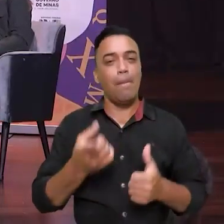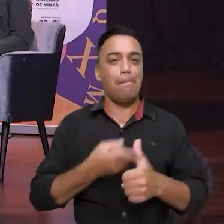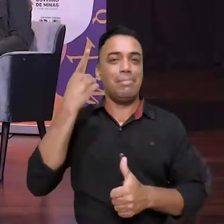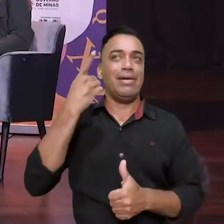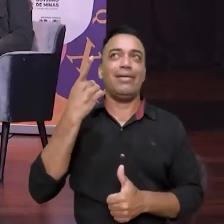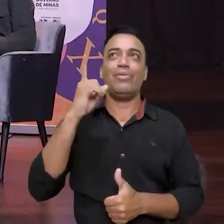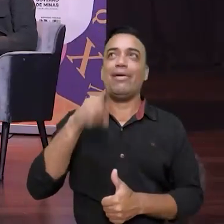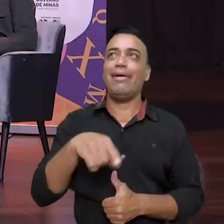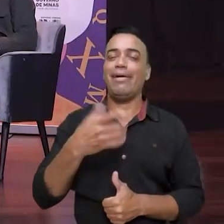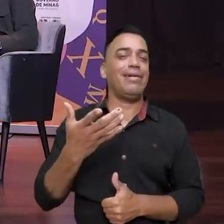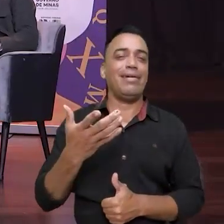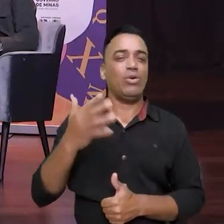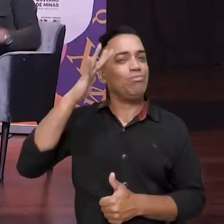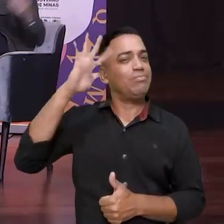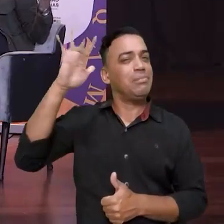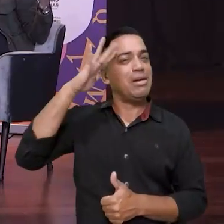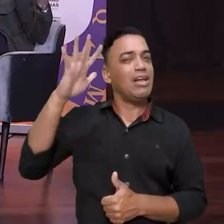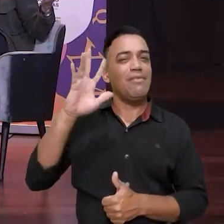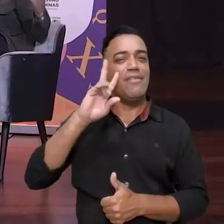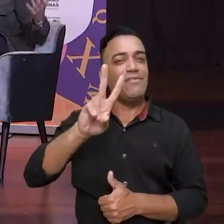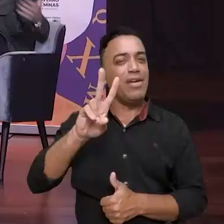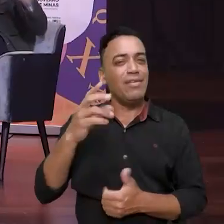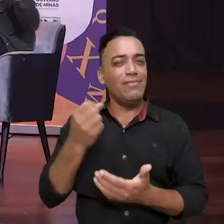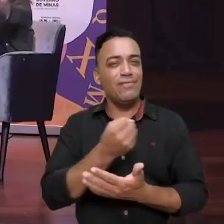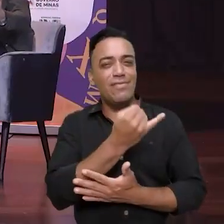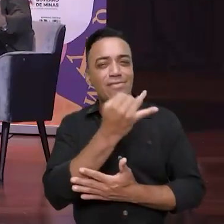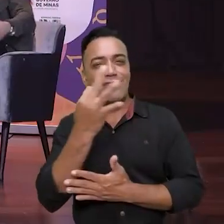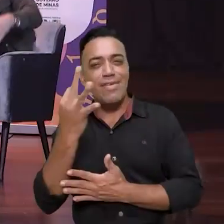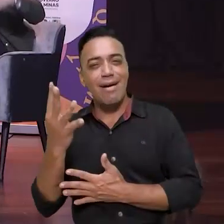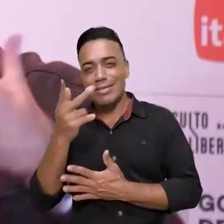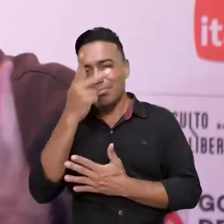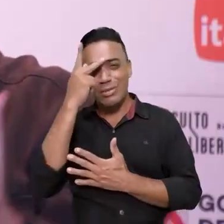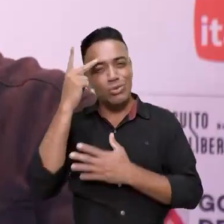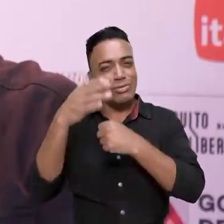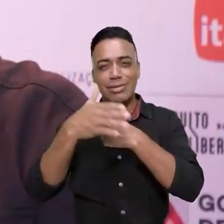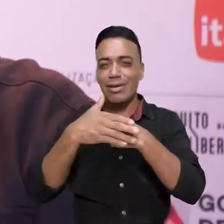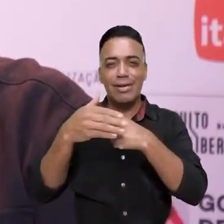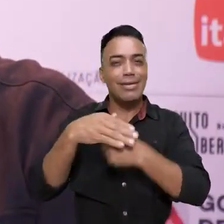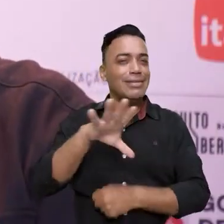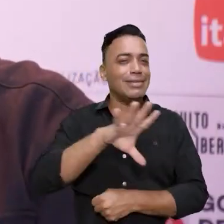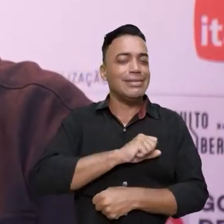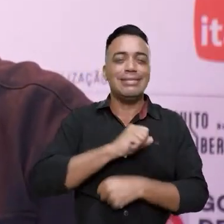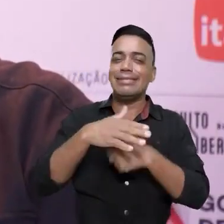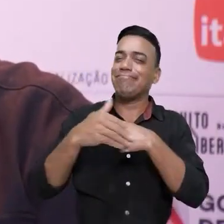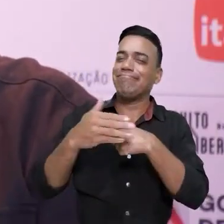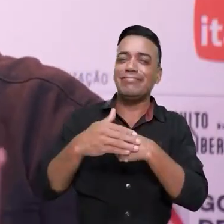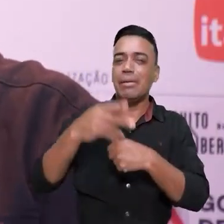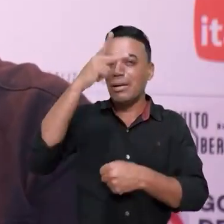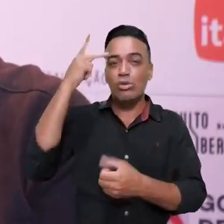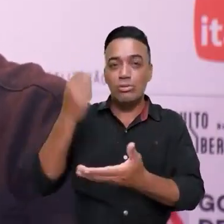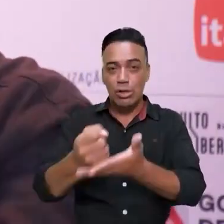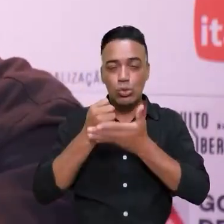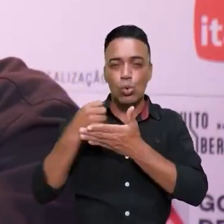assim, eu não imaginava ver tanta gente amada, tanta gente querida, tanta gente que me